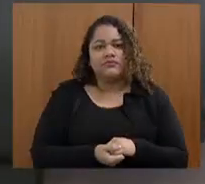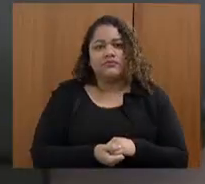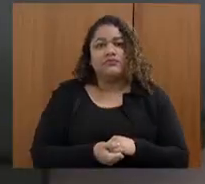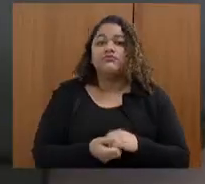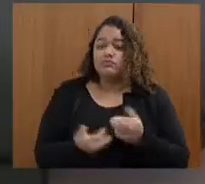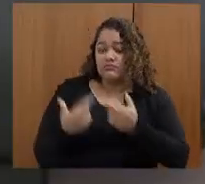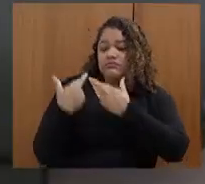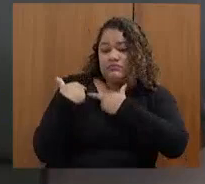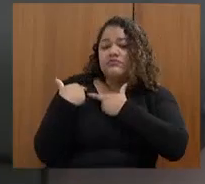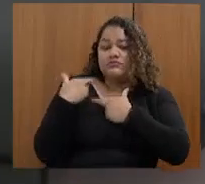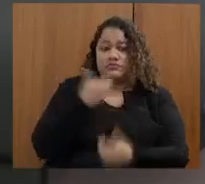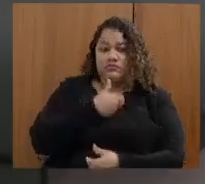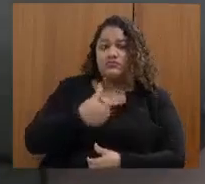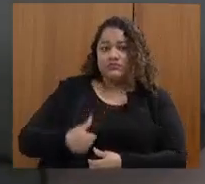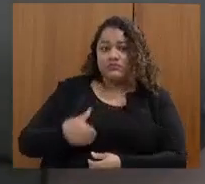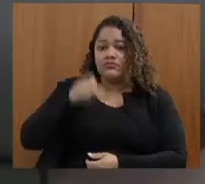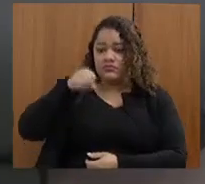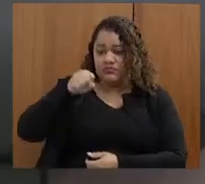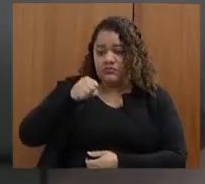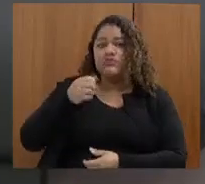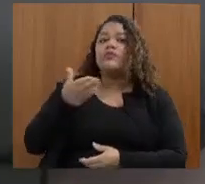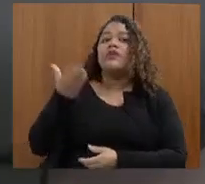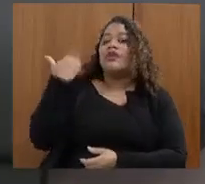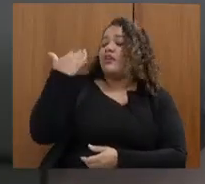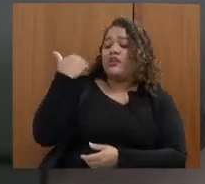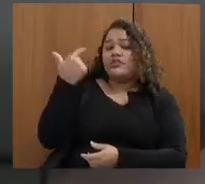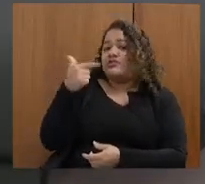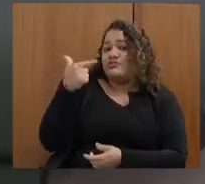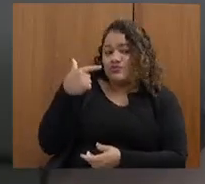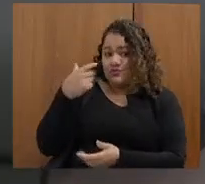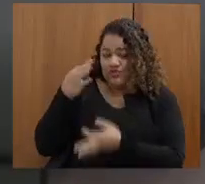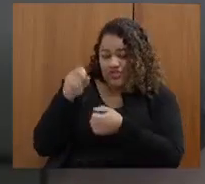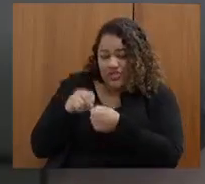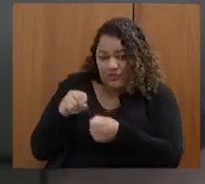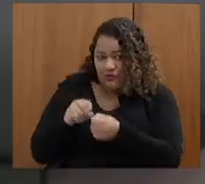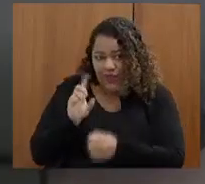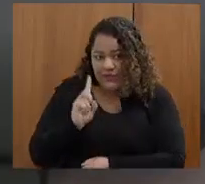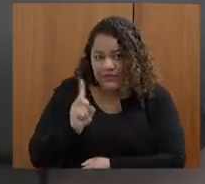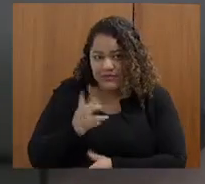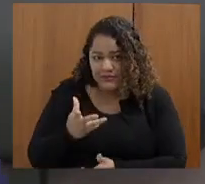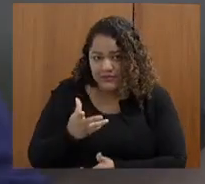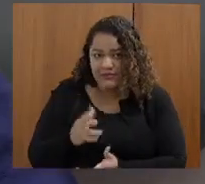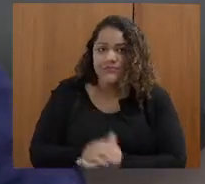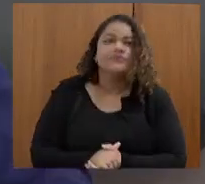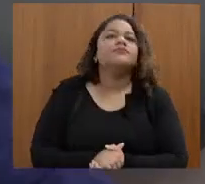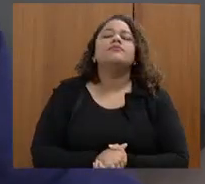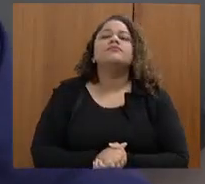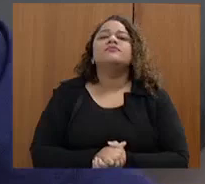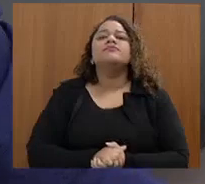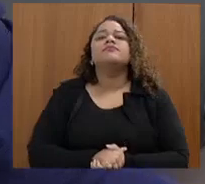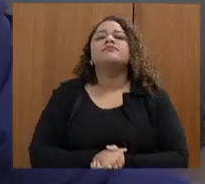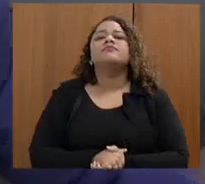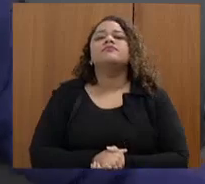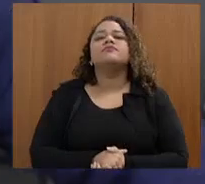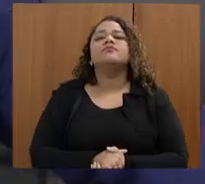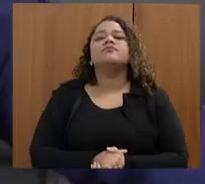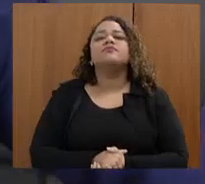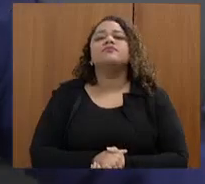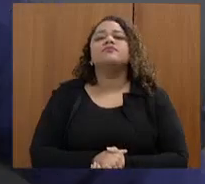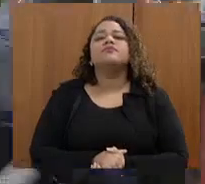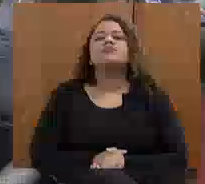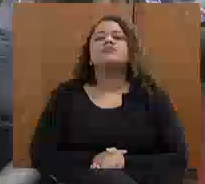do governo que antes não era feito também né a